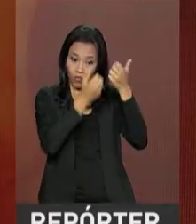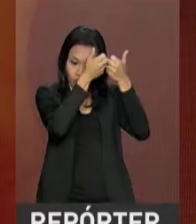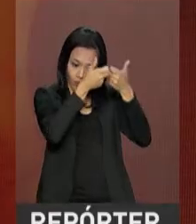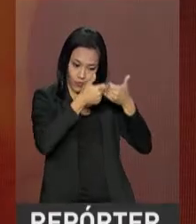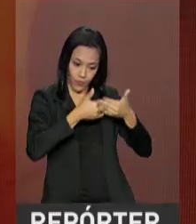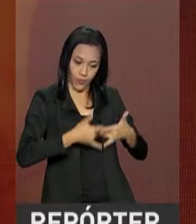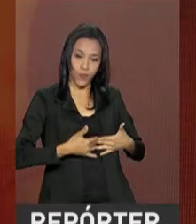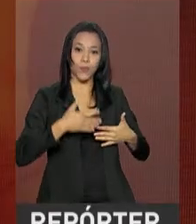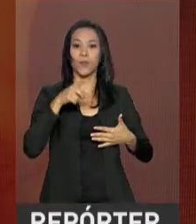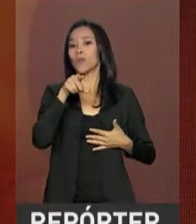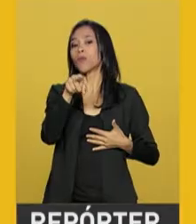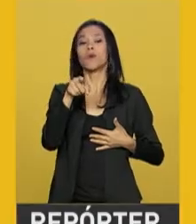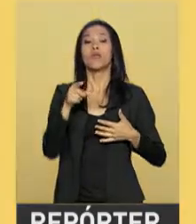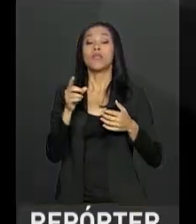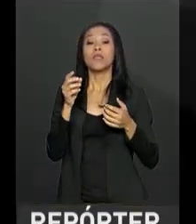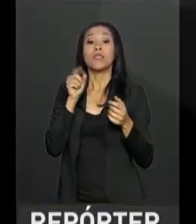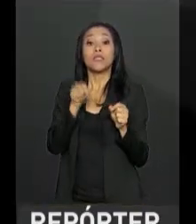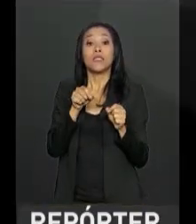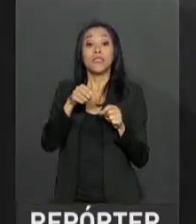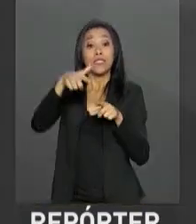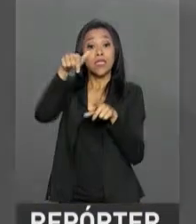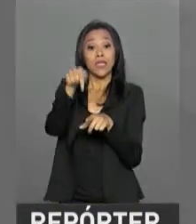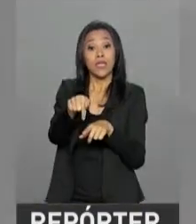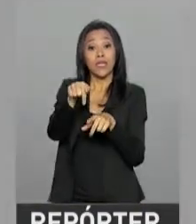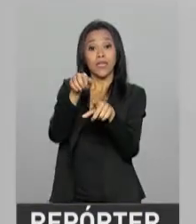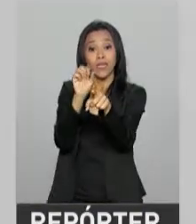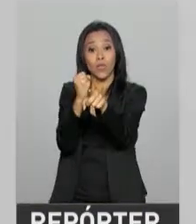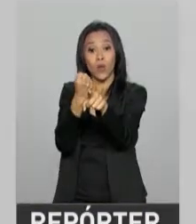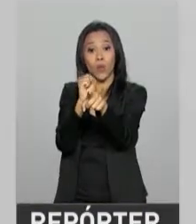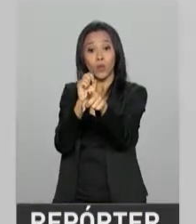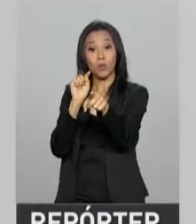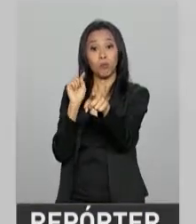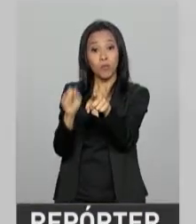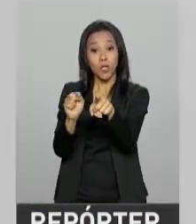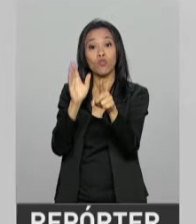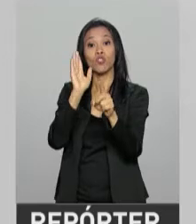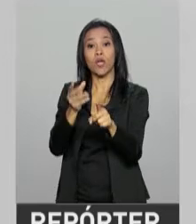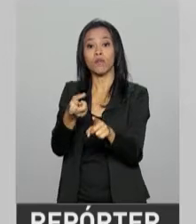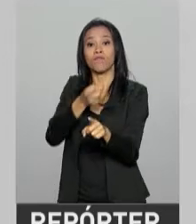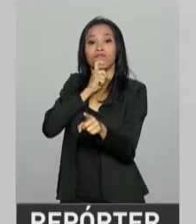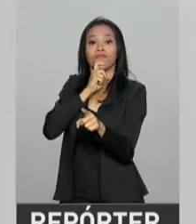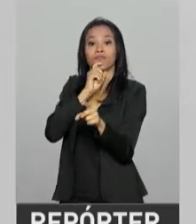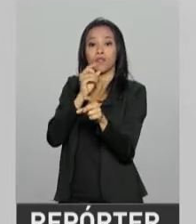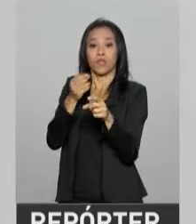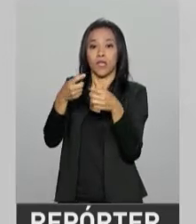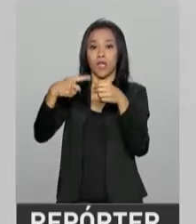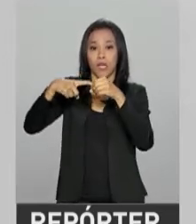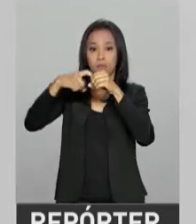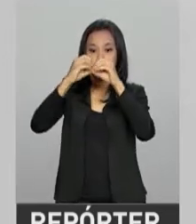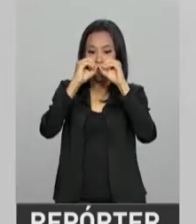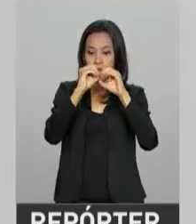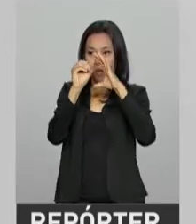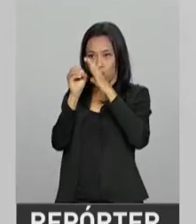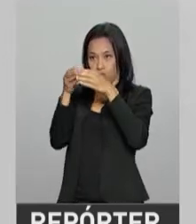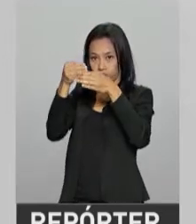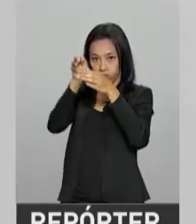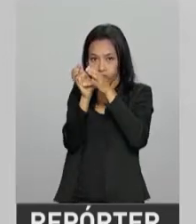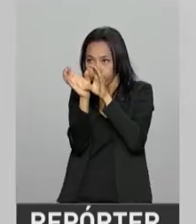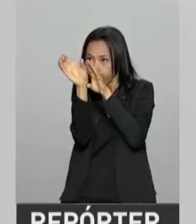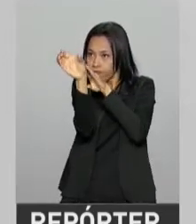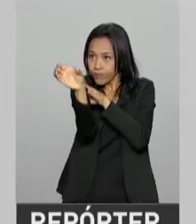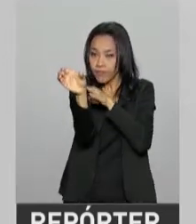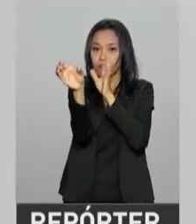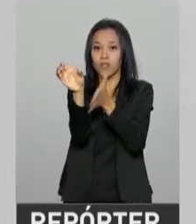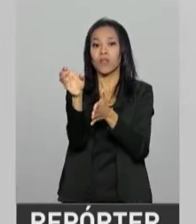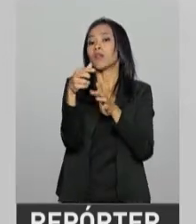sisembrio mas 78 mil embriões foram congelados em 2017 no país aumento de cerca de